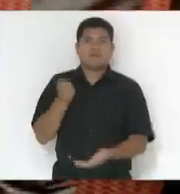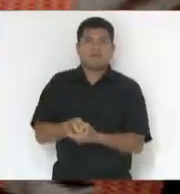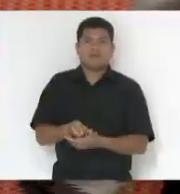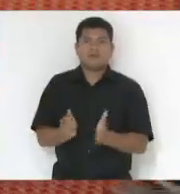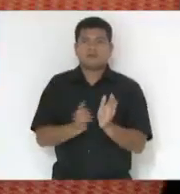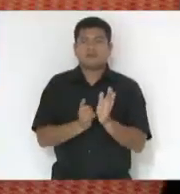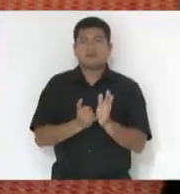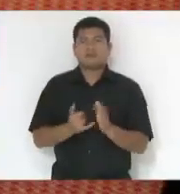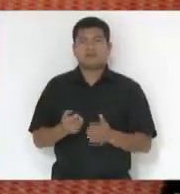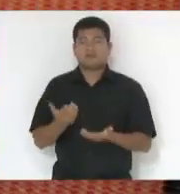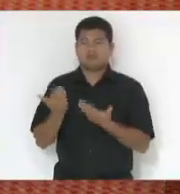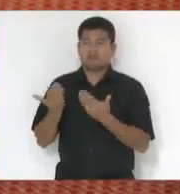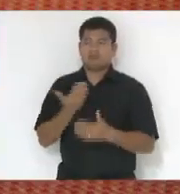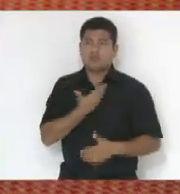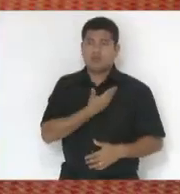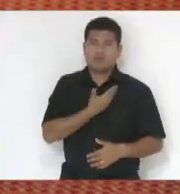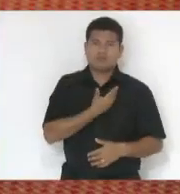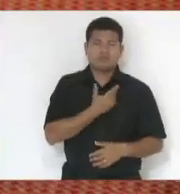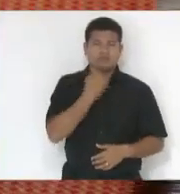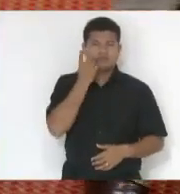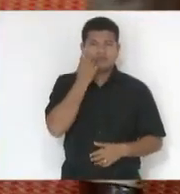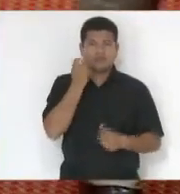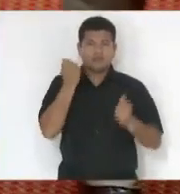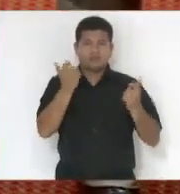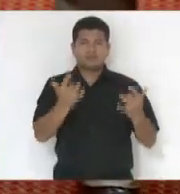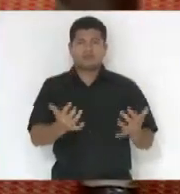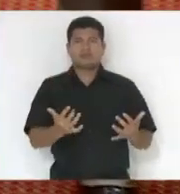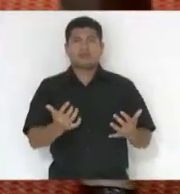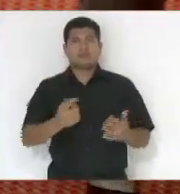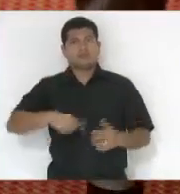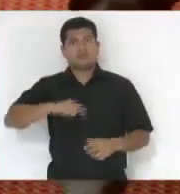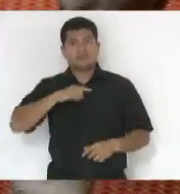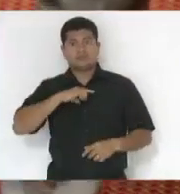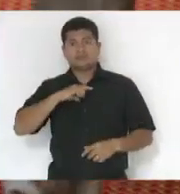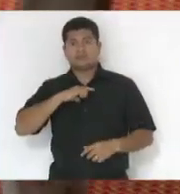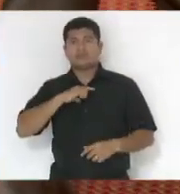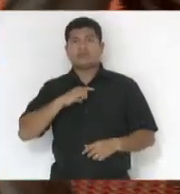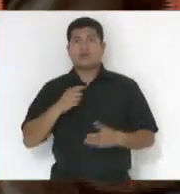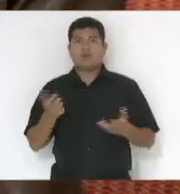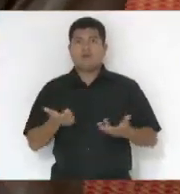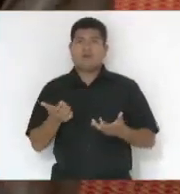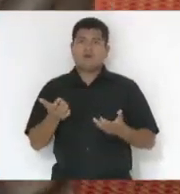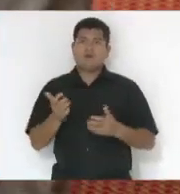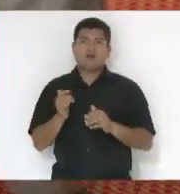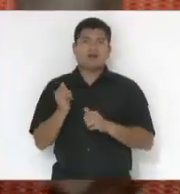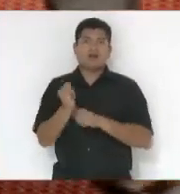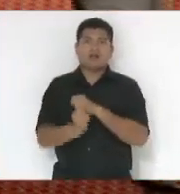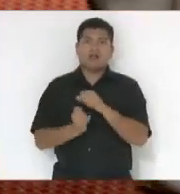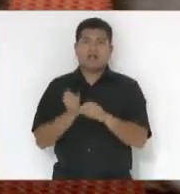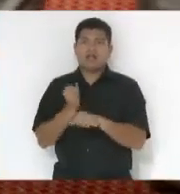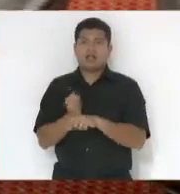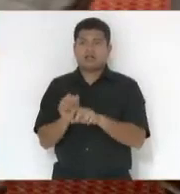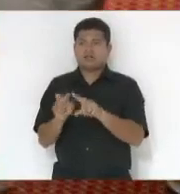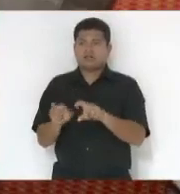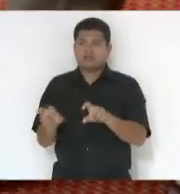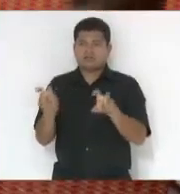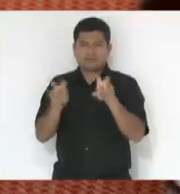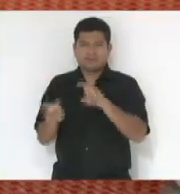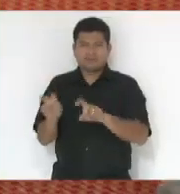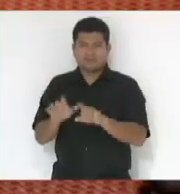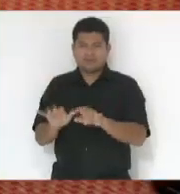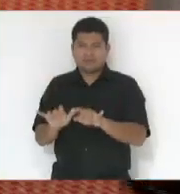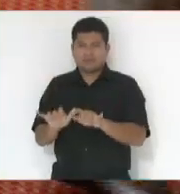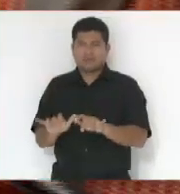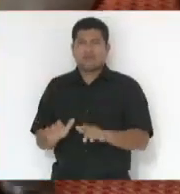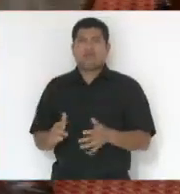falar, nós temos hoje o meio eletrônico para fazer acompanhamentos,